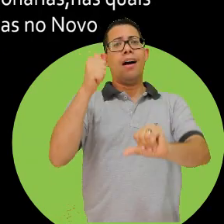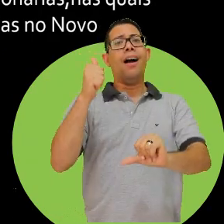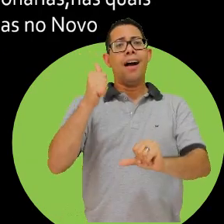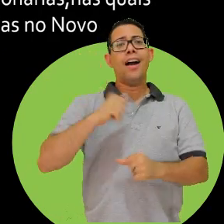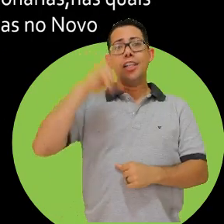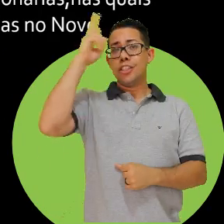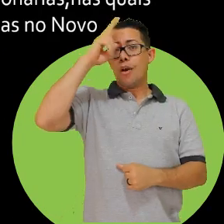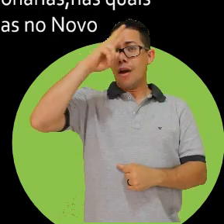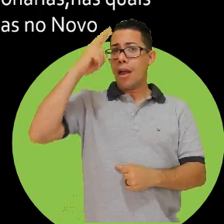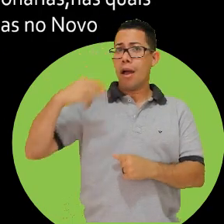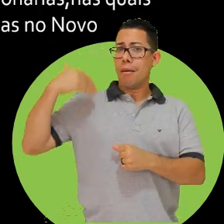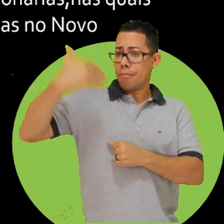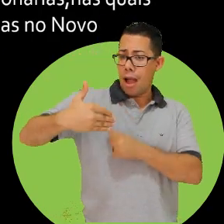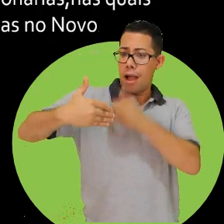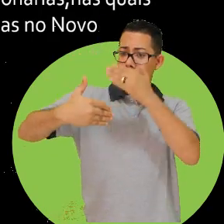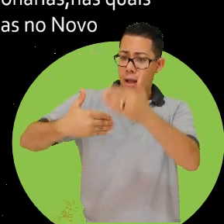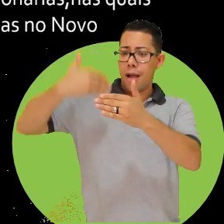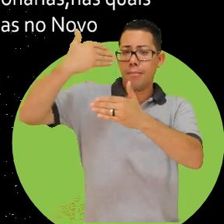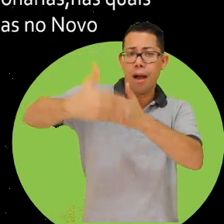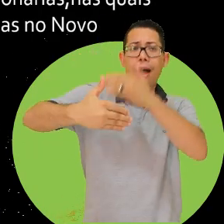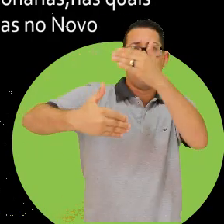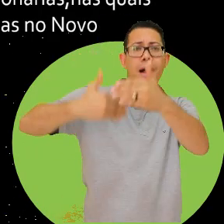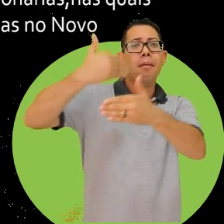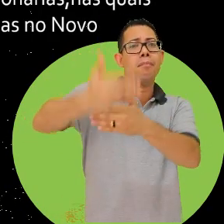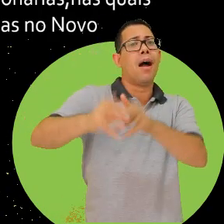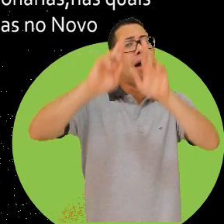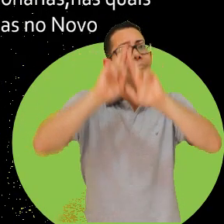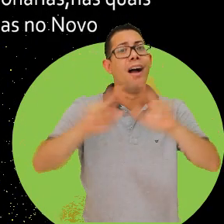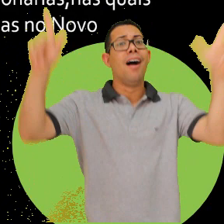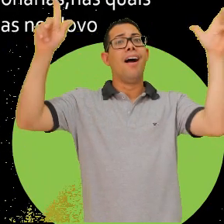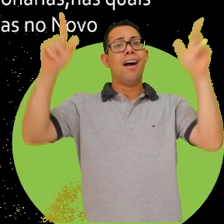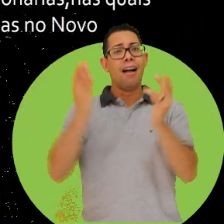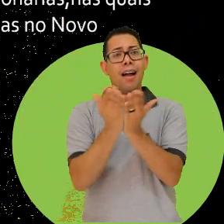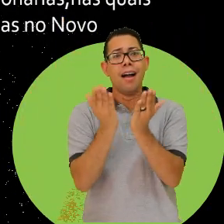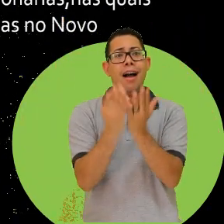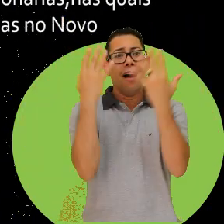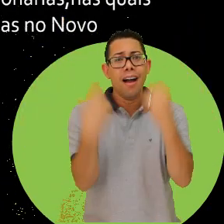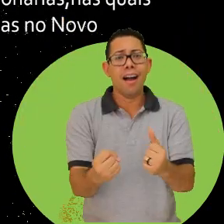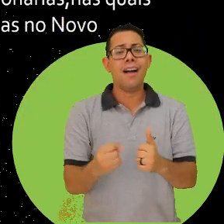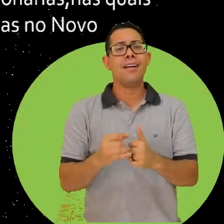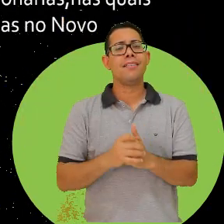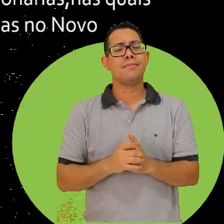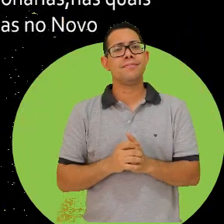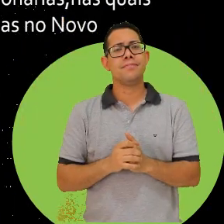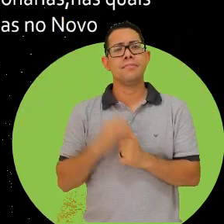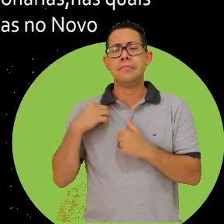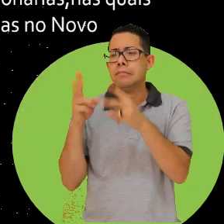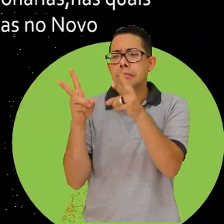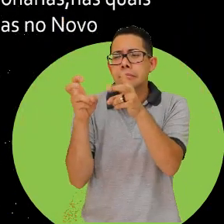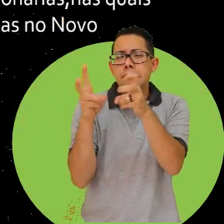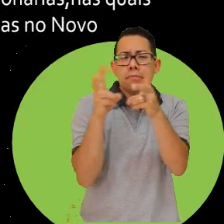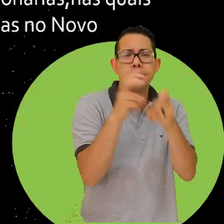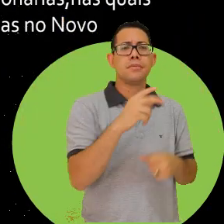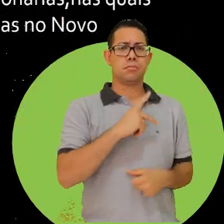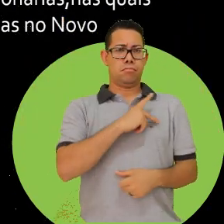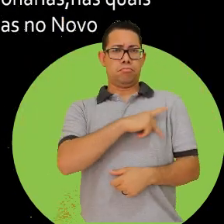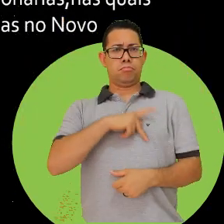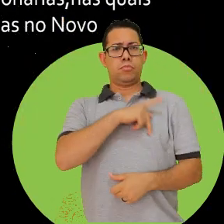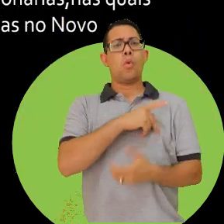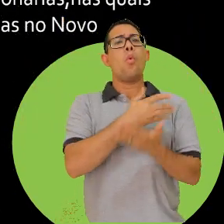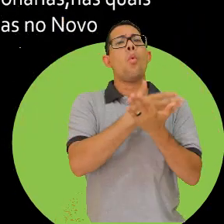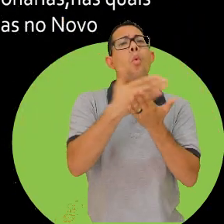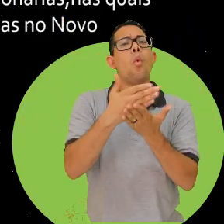significativa na sua história e na sua vida. E aí nós vamos perceber que Paulo